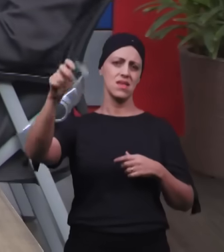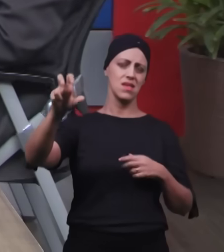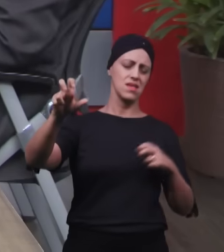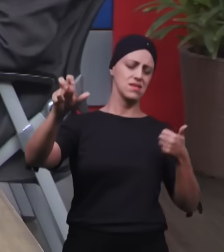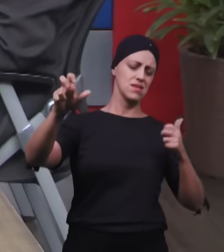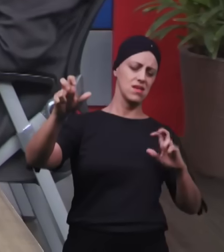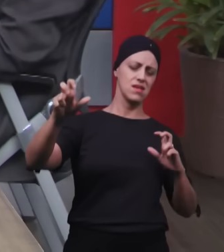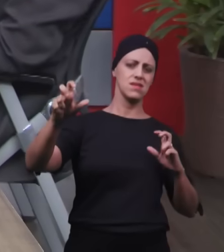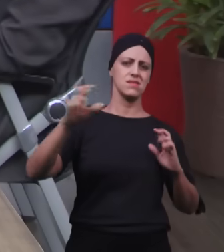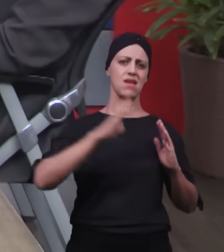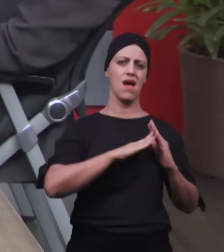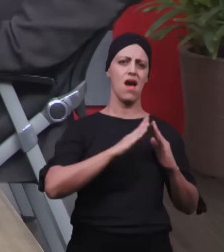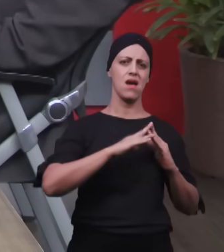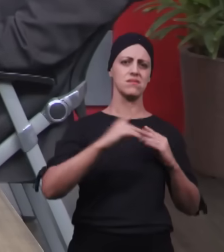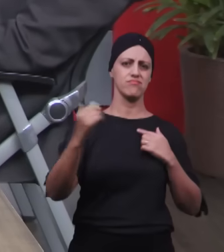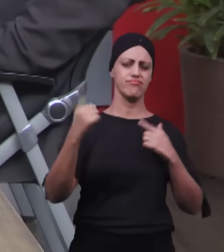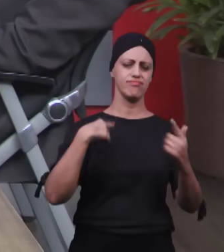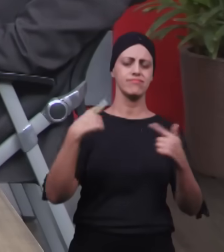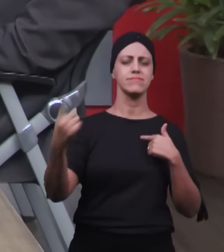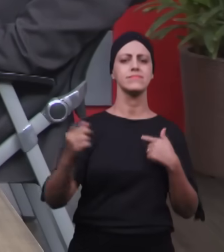esse esse período então